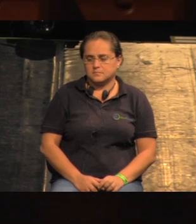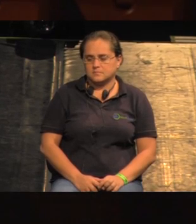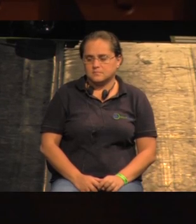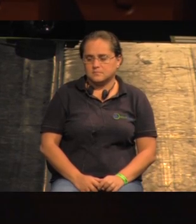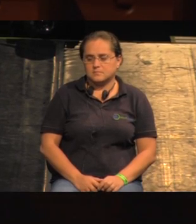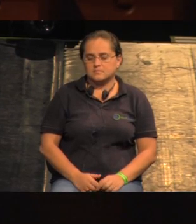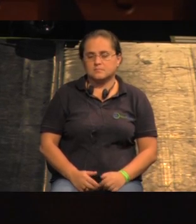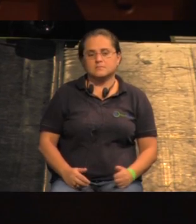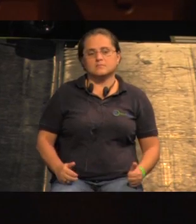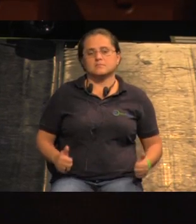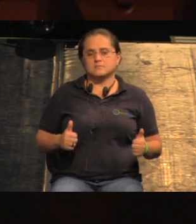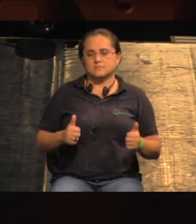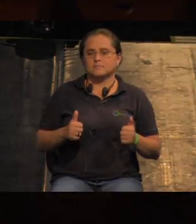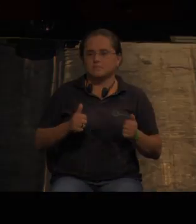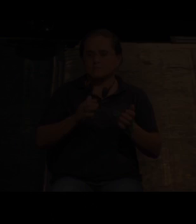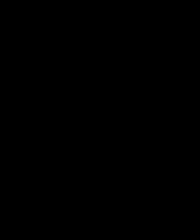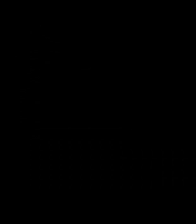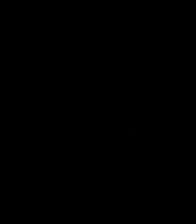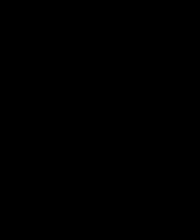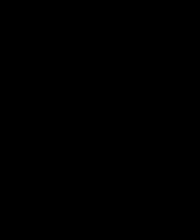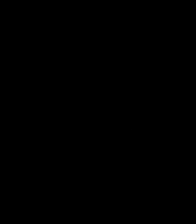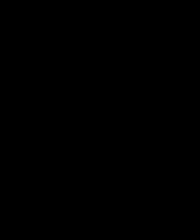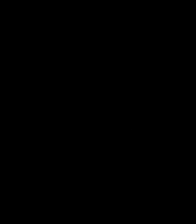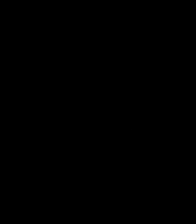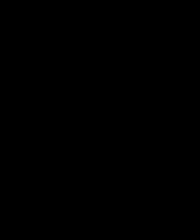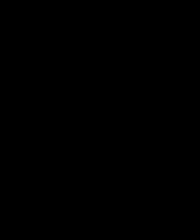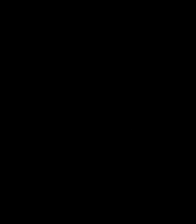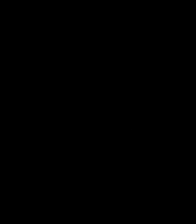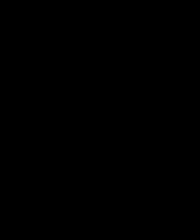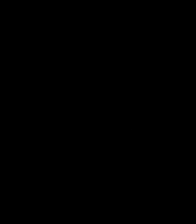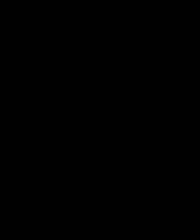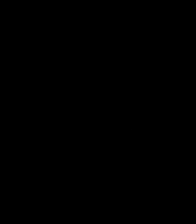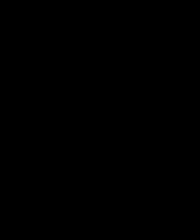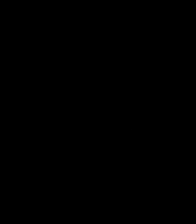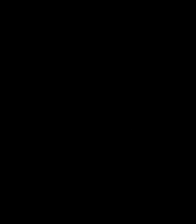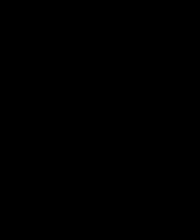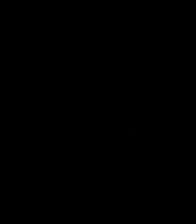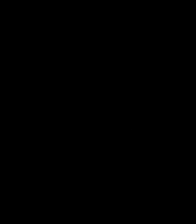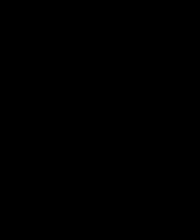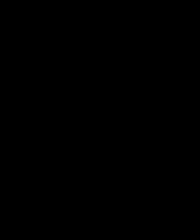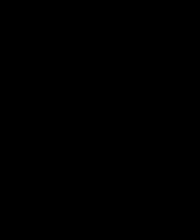opa está bom gente parabéns estava bom assim parabéns Obrigada.